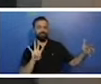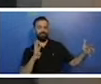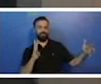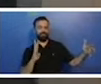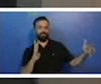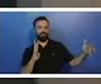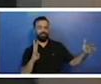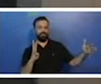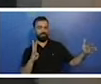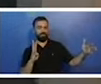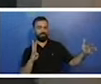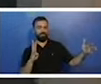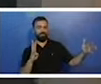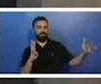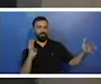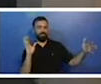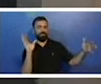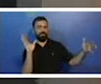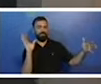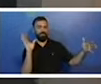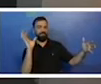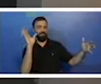E aí